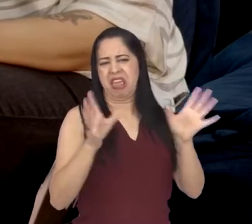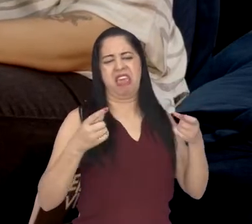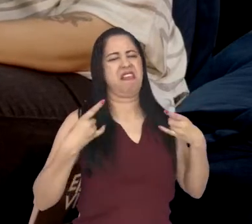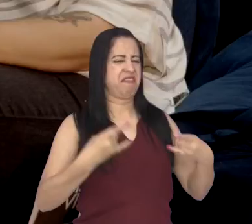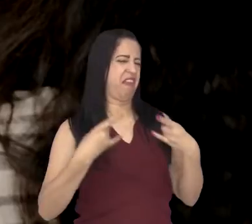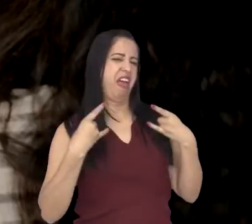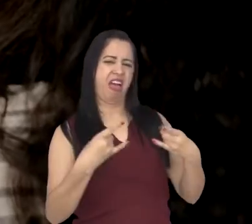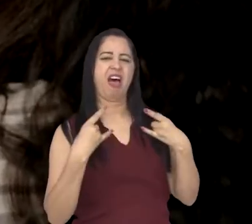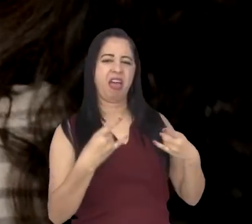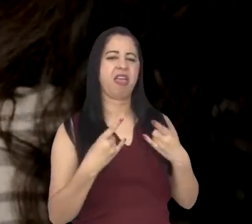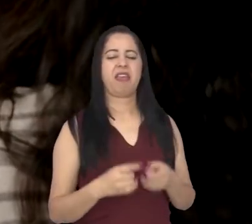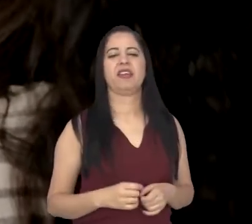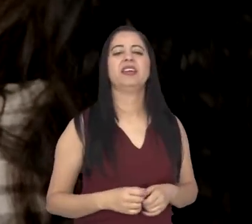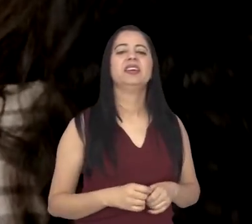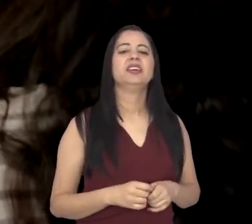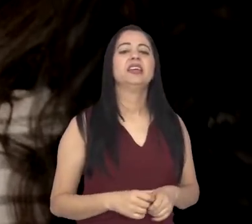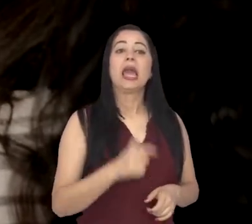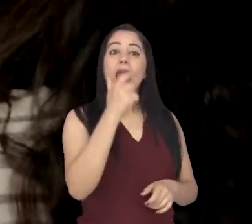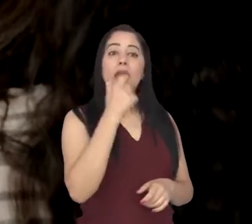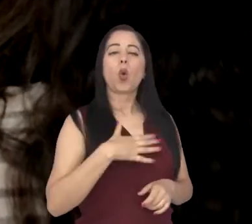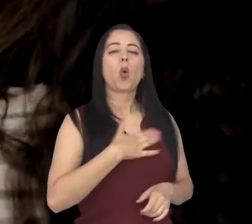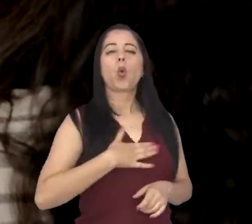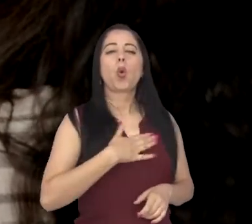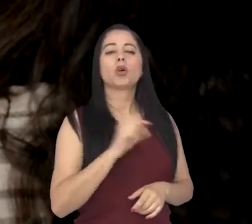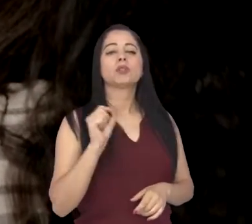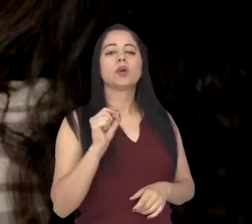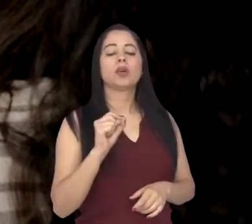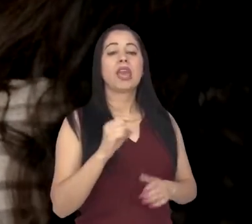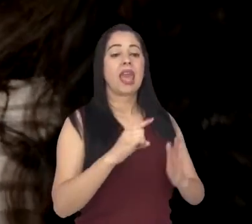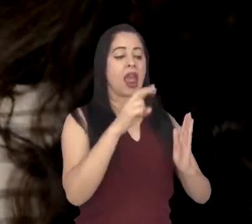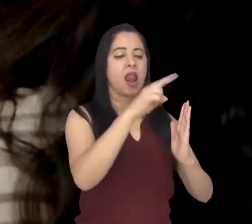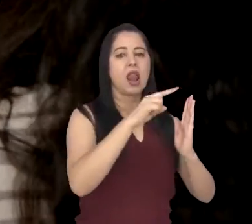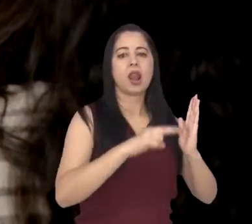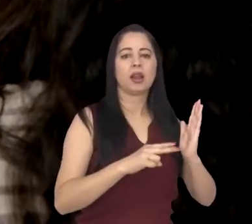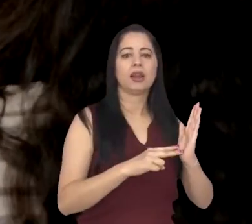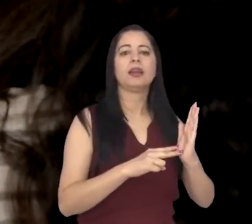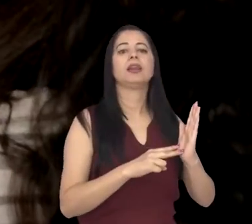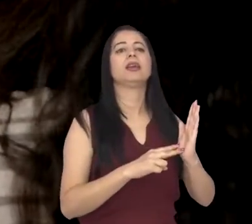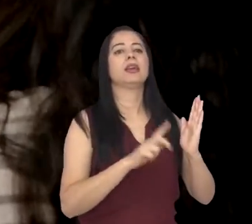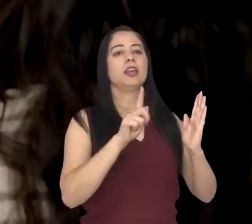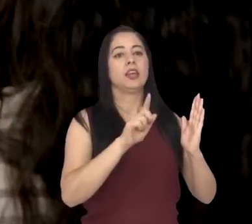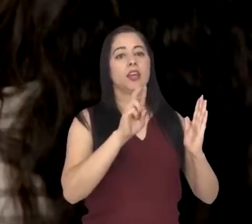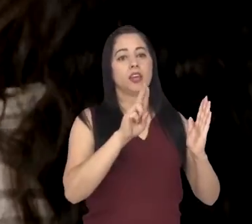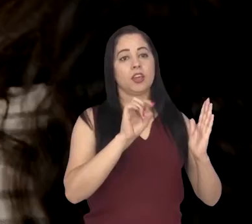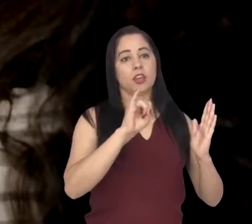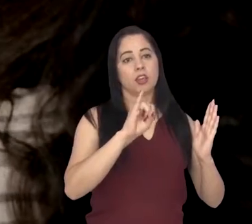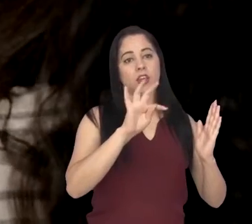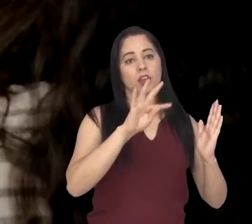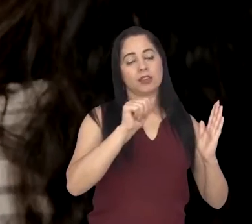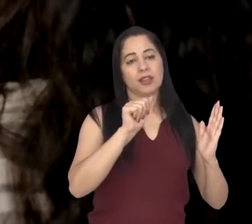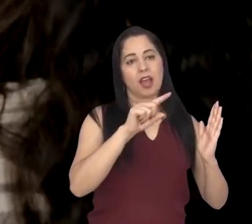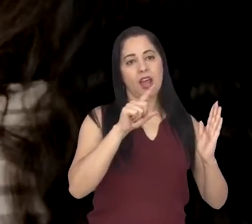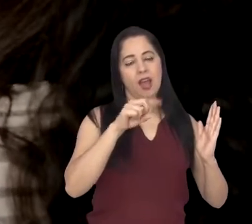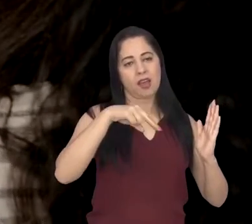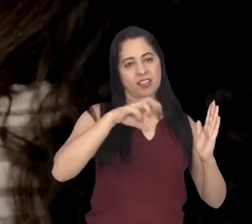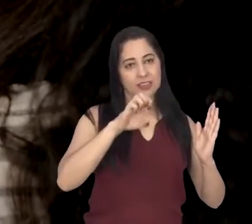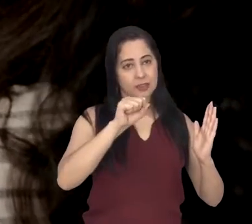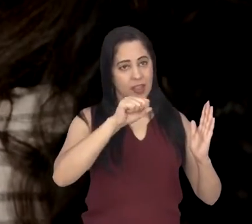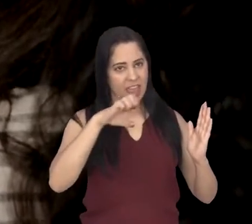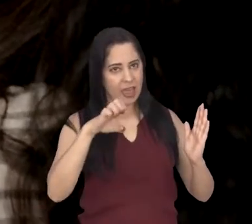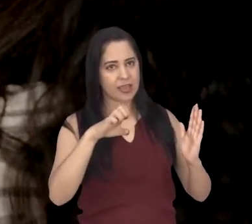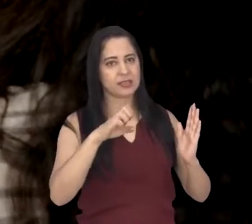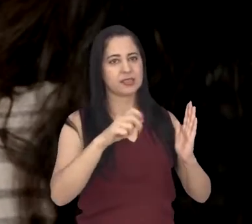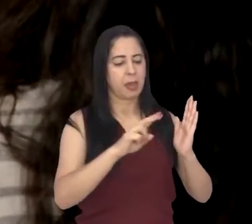vieram também de setores da contracultura. E eu gostava muito de ler já também Guitalese, Norman Mailer, que